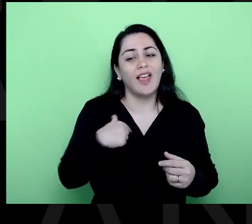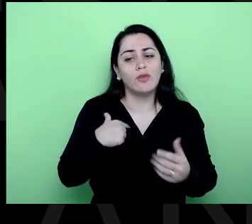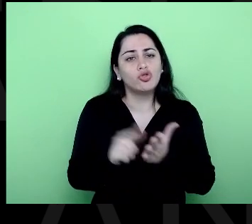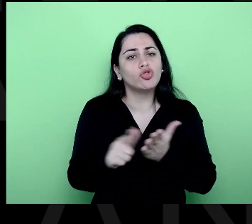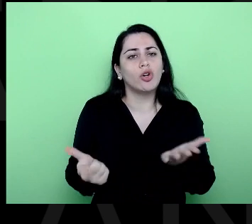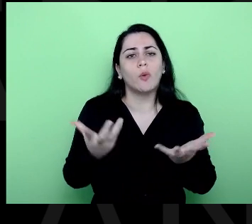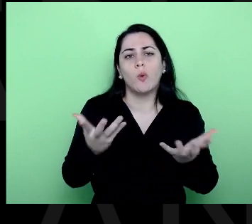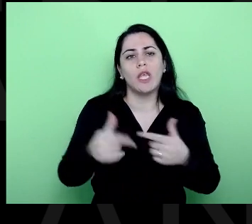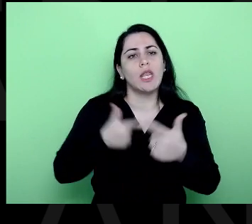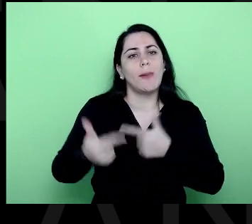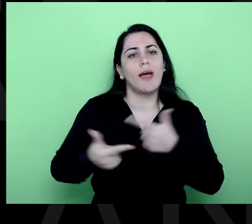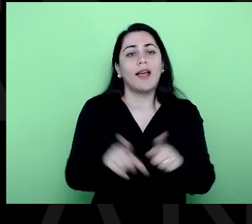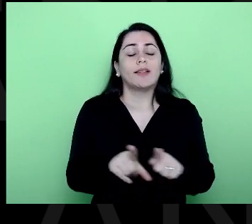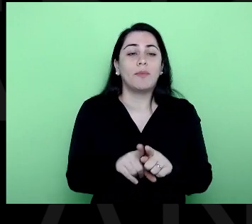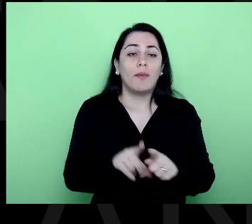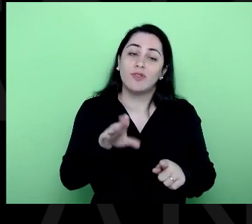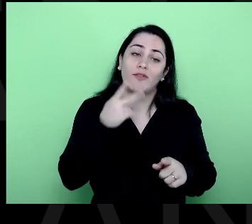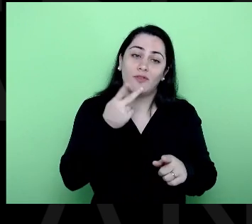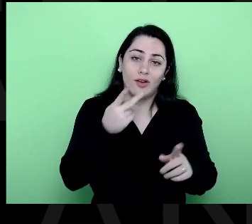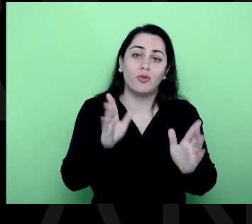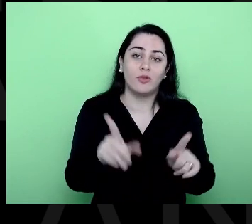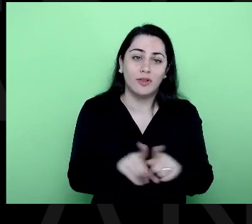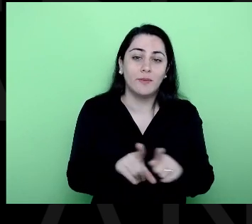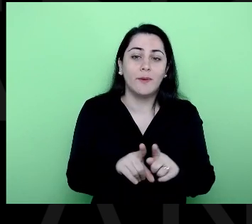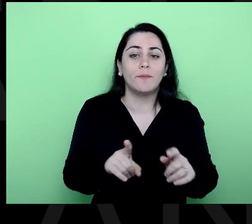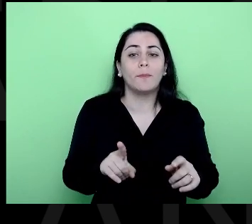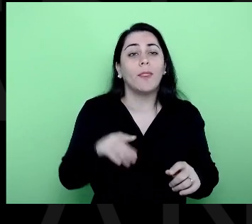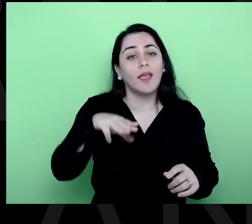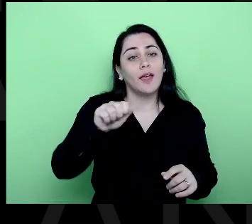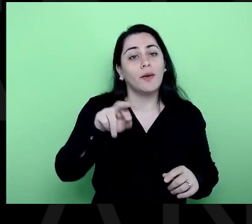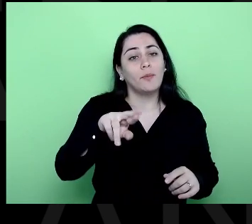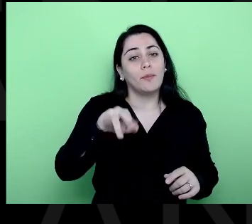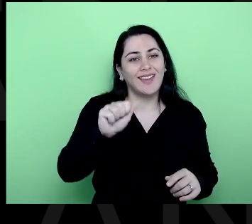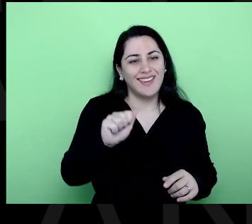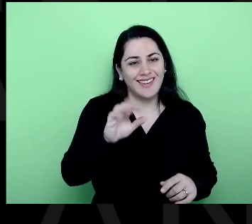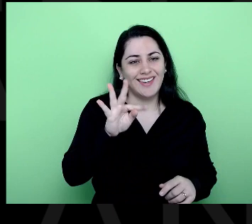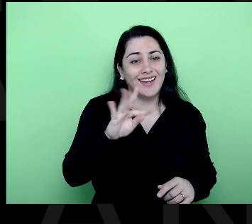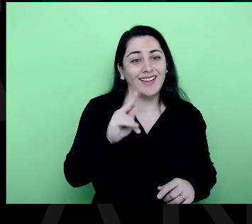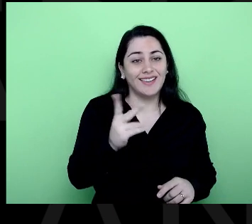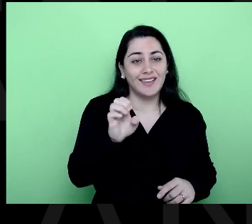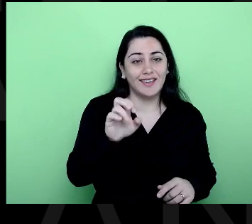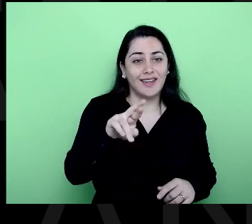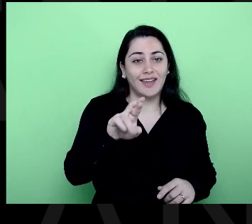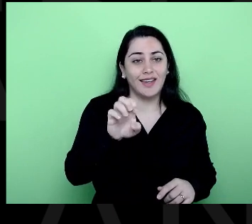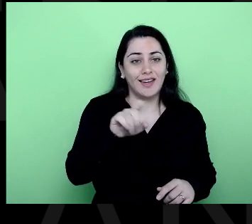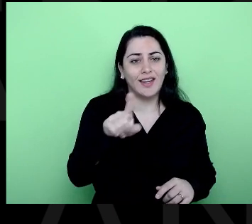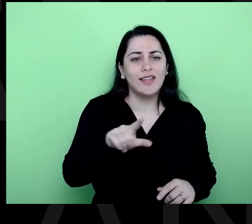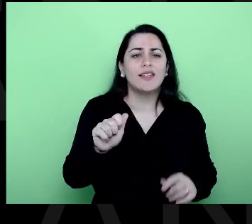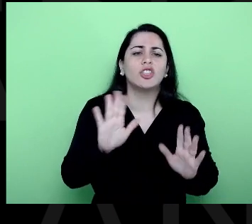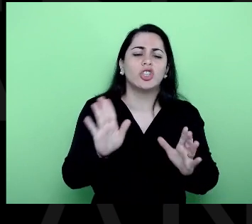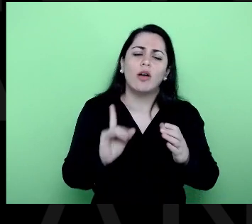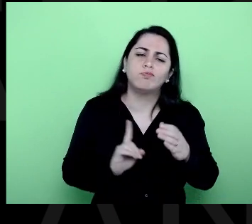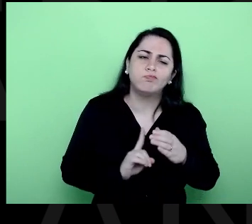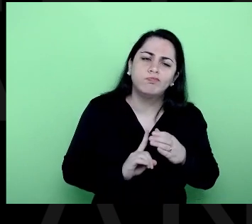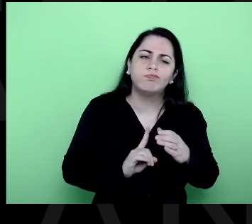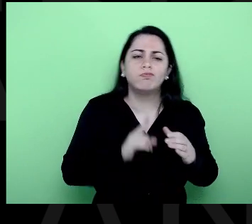quando passa... Como você disse, assim, né? A Maria Tereza já é um personagem que saiu de cena, não sei o quê,